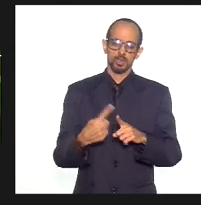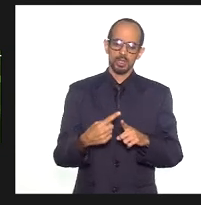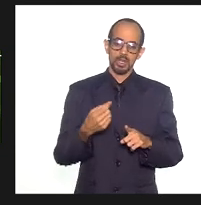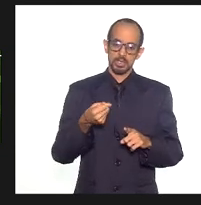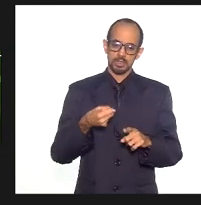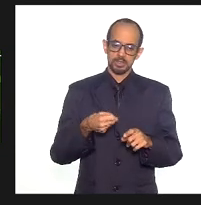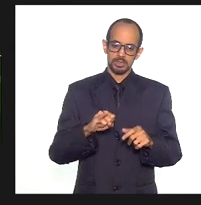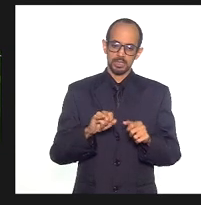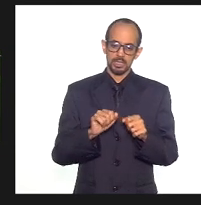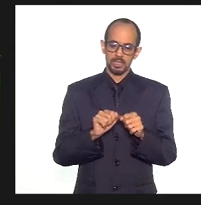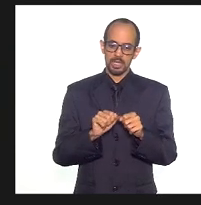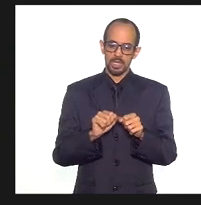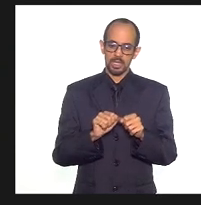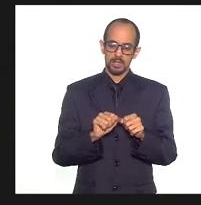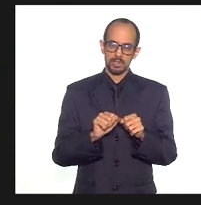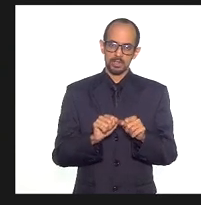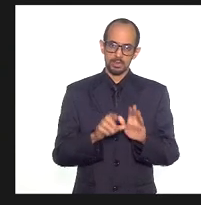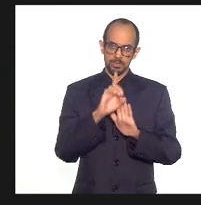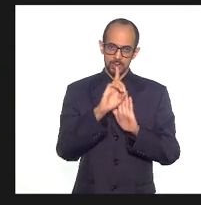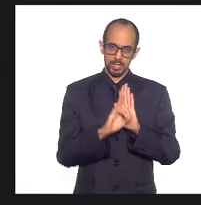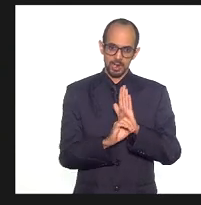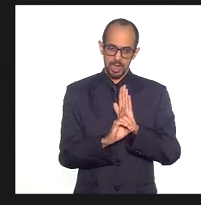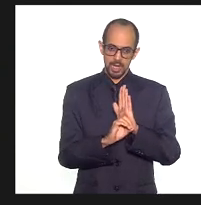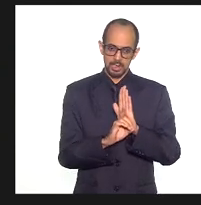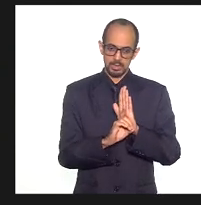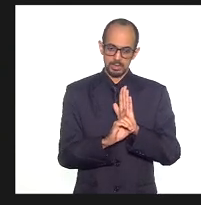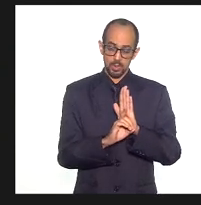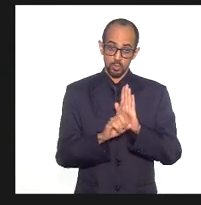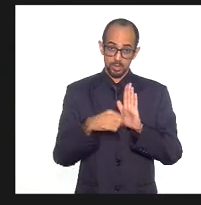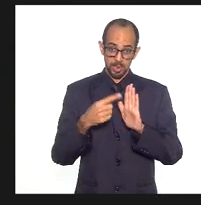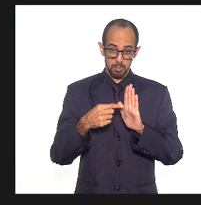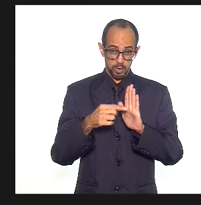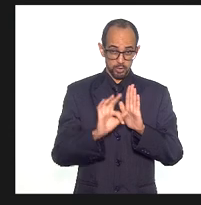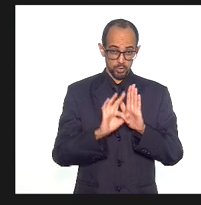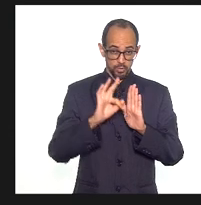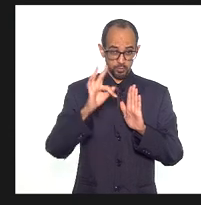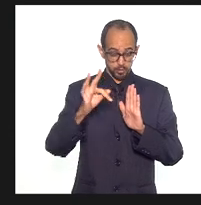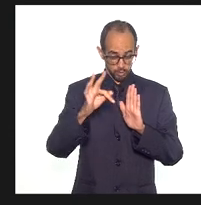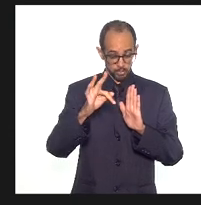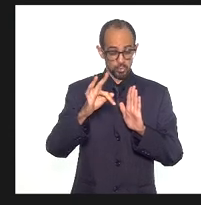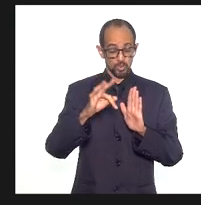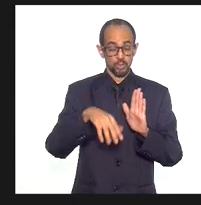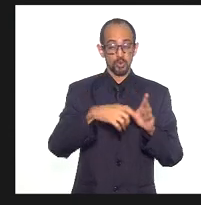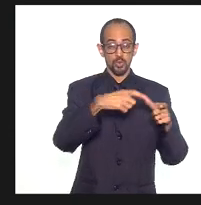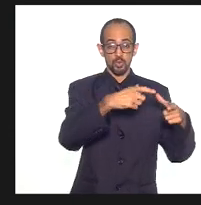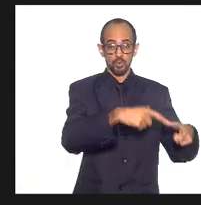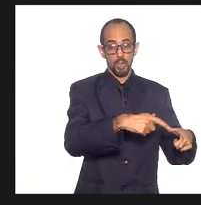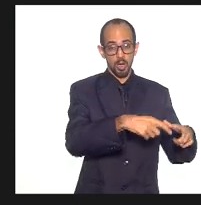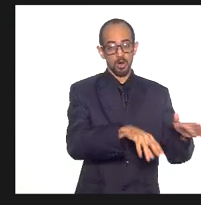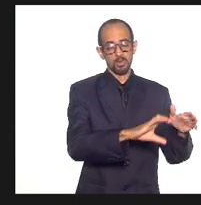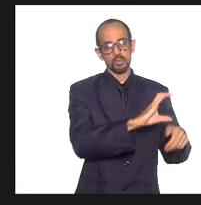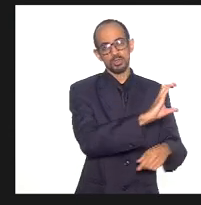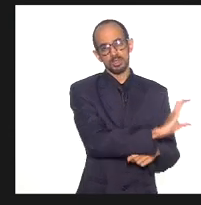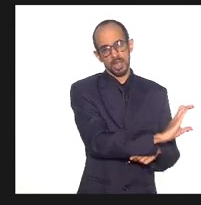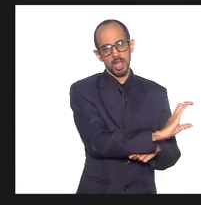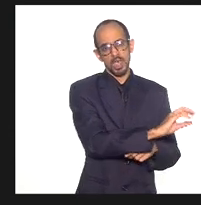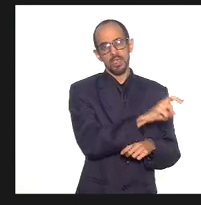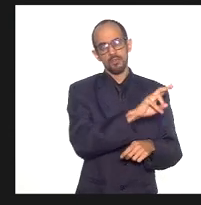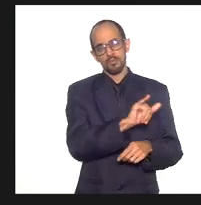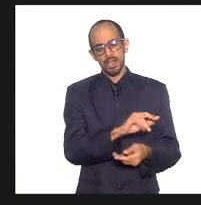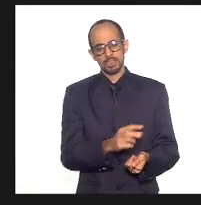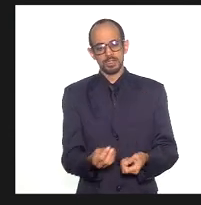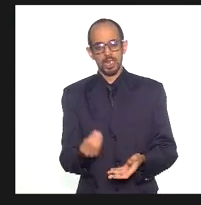declarada a comercialidade no futuro do campo C, D, N campos, então é atribuído, ou